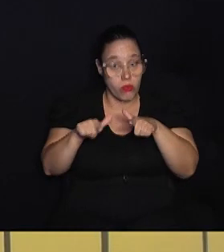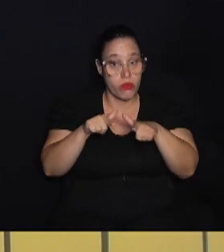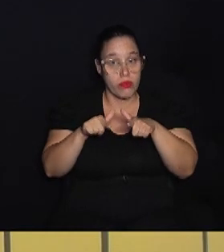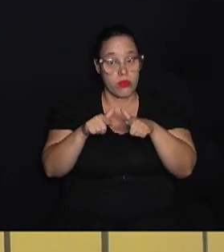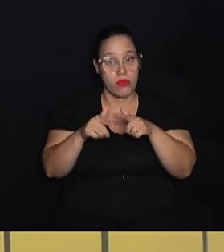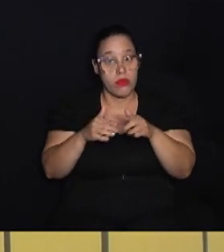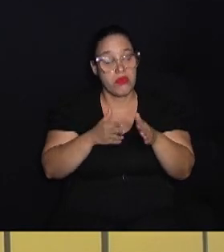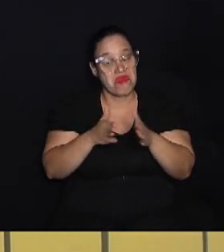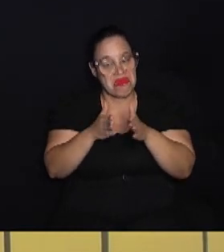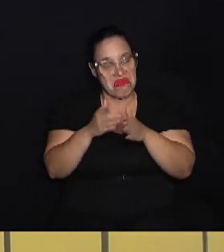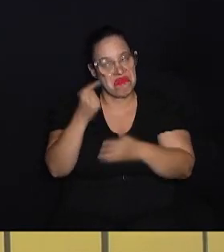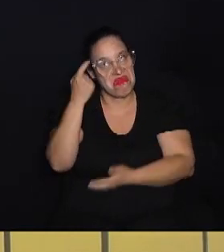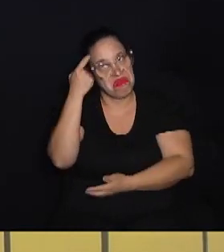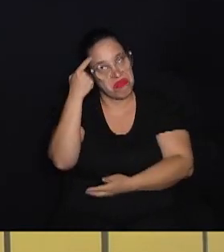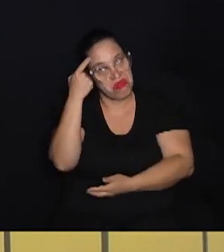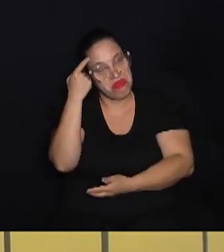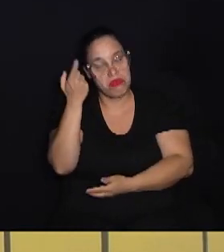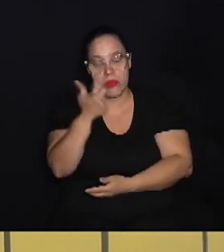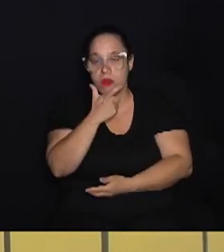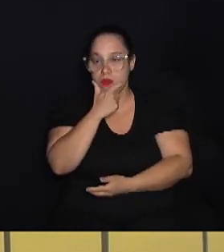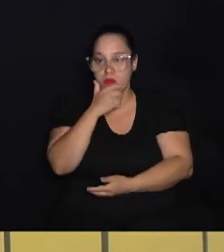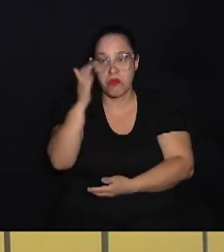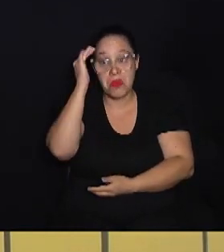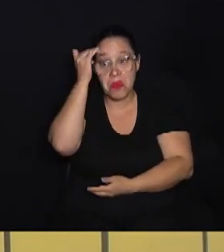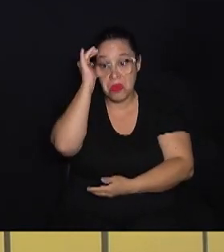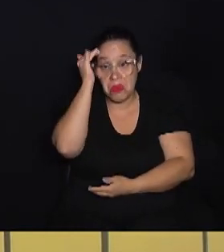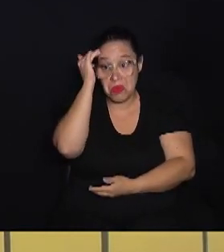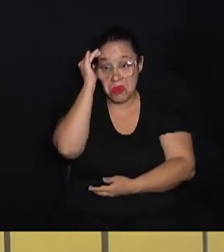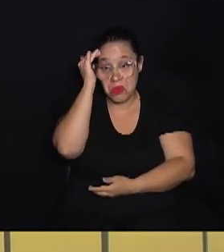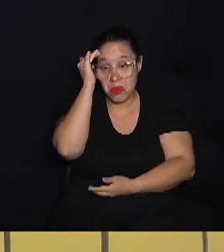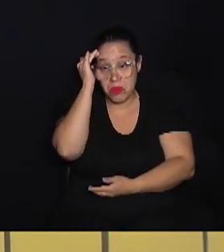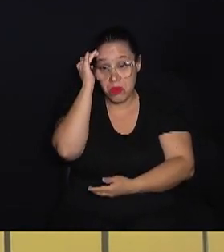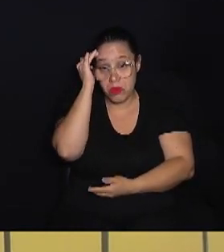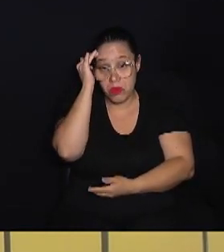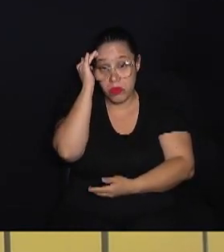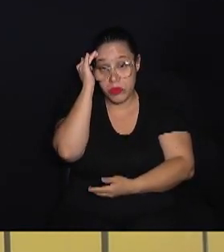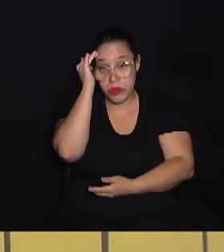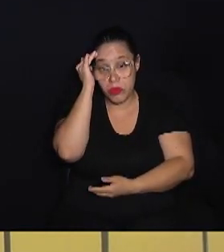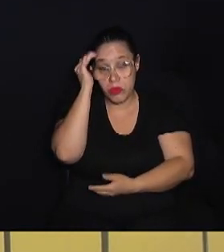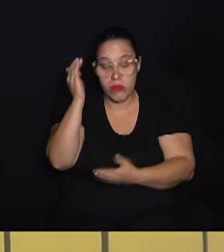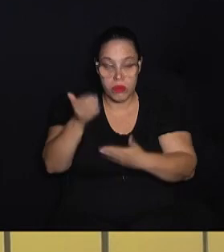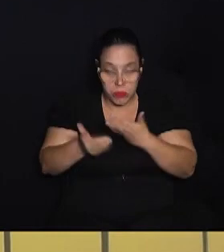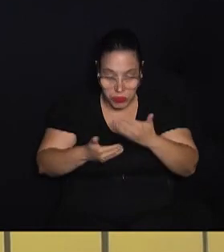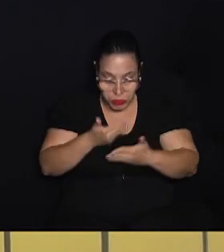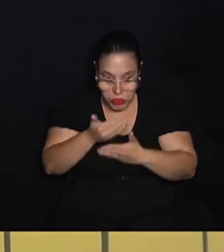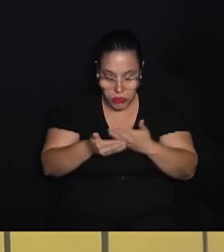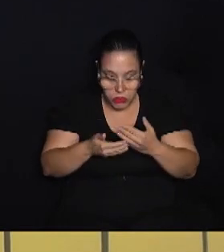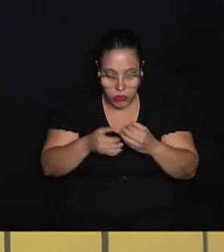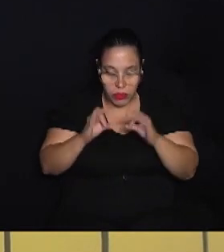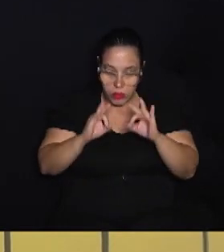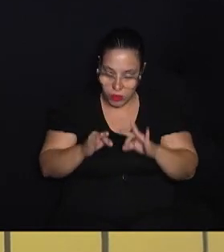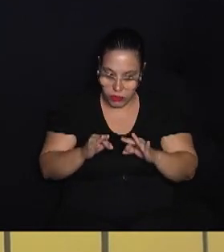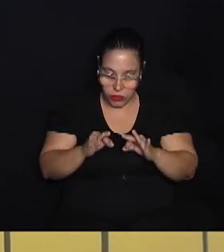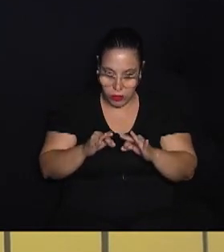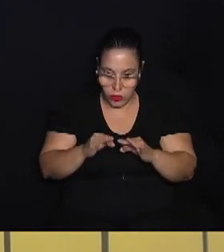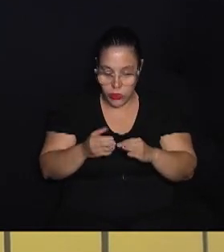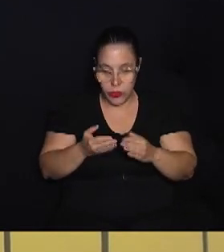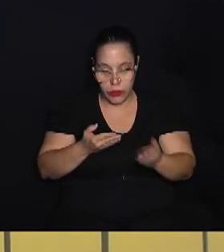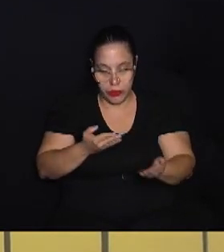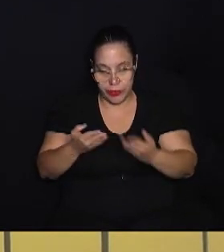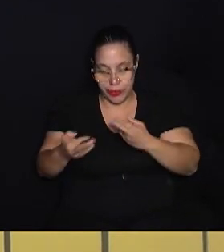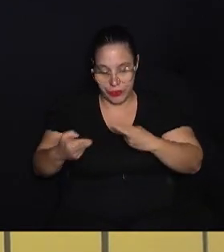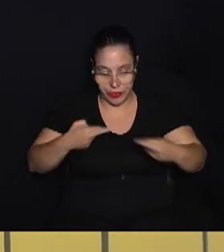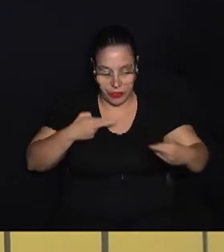nessa linha, né? Tanto de entender o funcionamento, da conservação e dessa